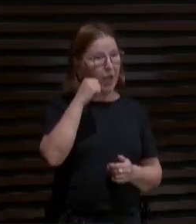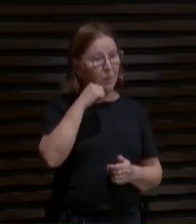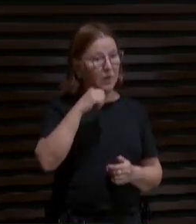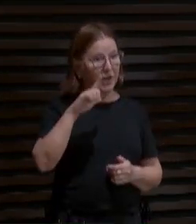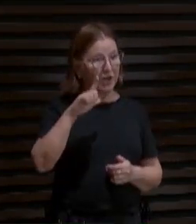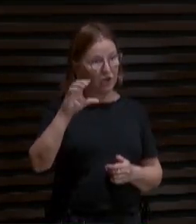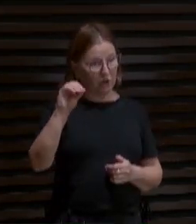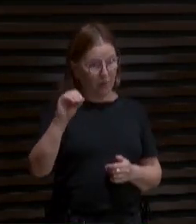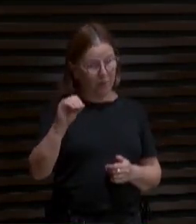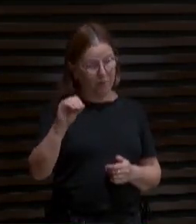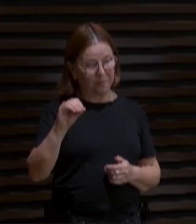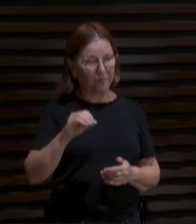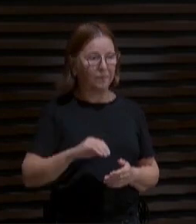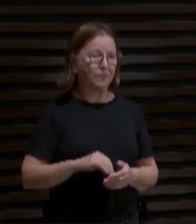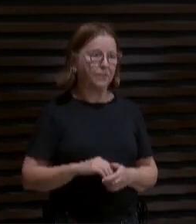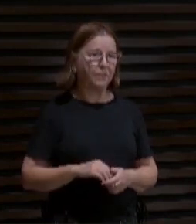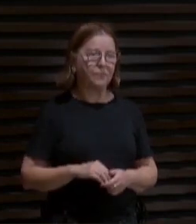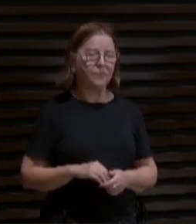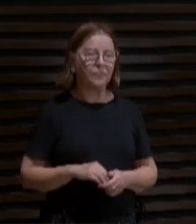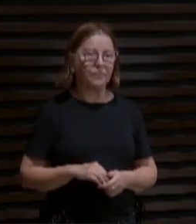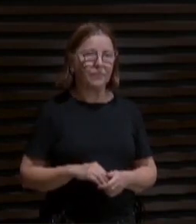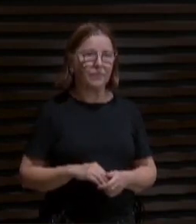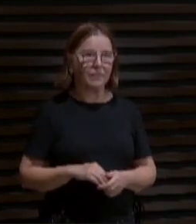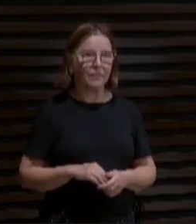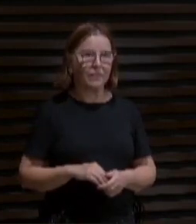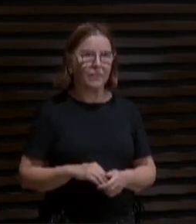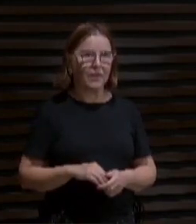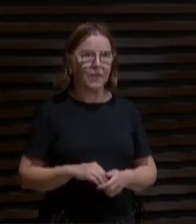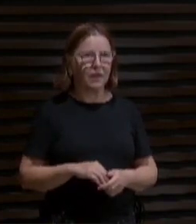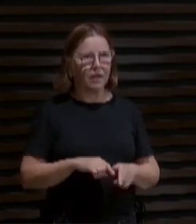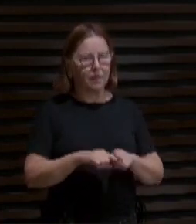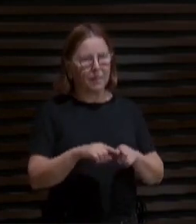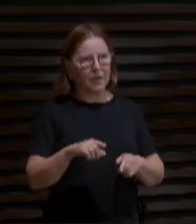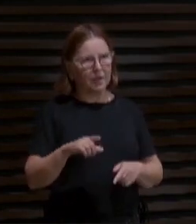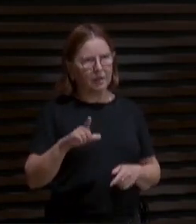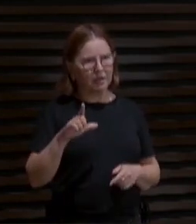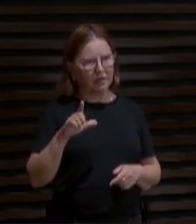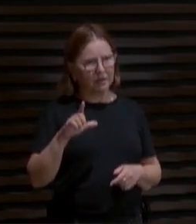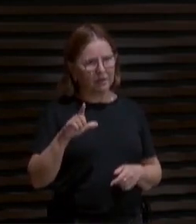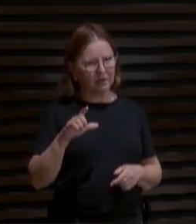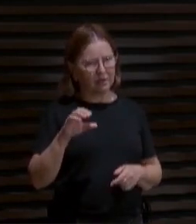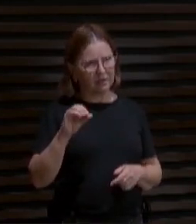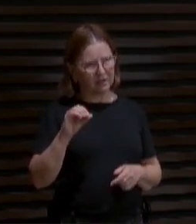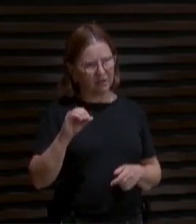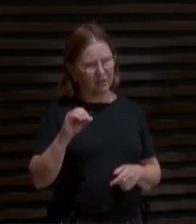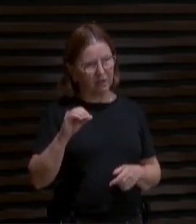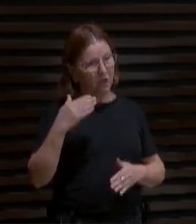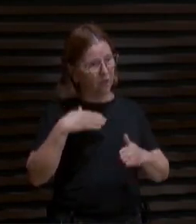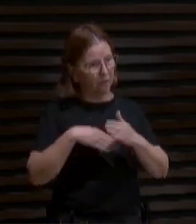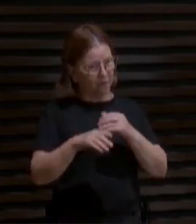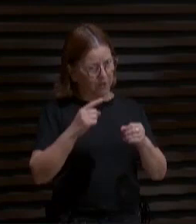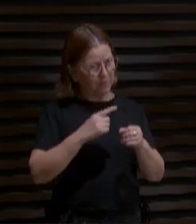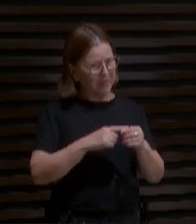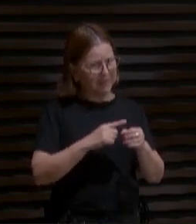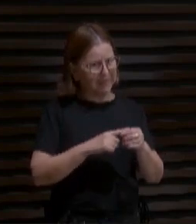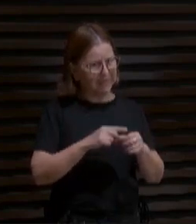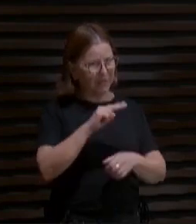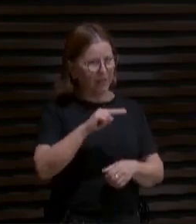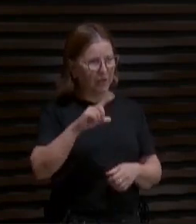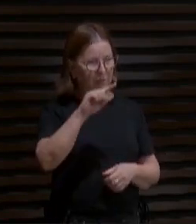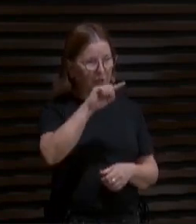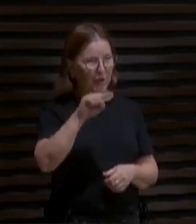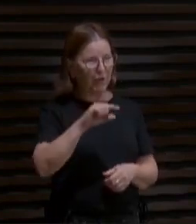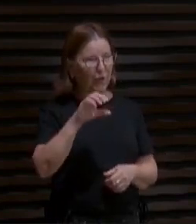acabou a história. E ele foi para uma cidadezinha chamada Zoar, e foi zoar por lá, e não